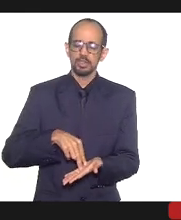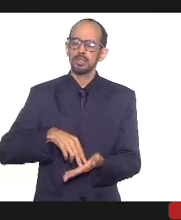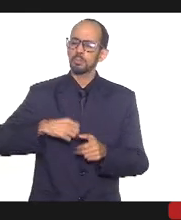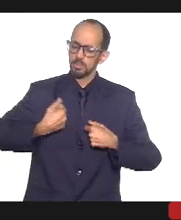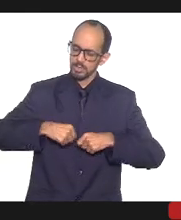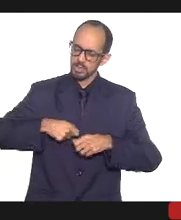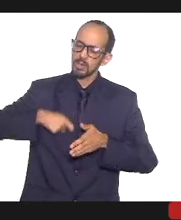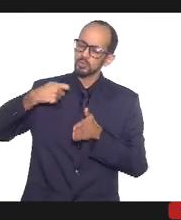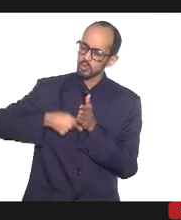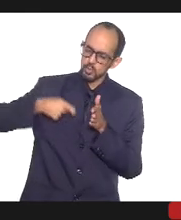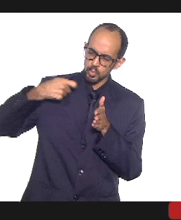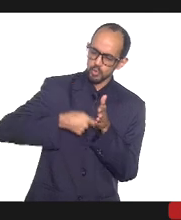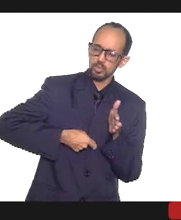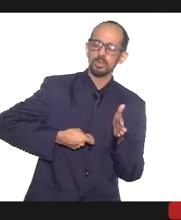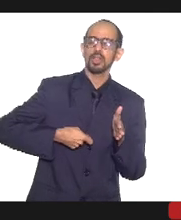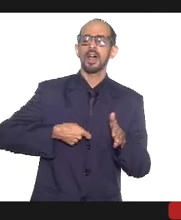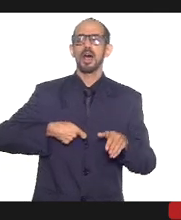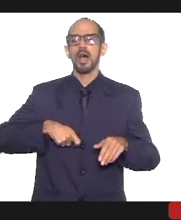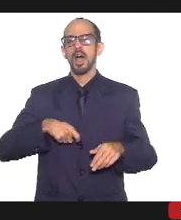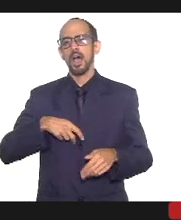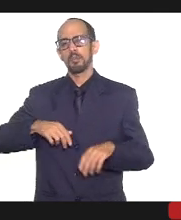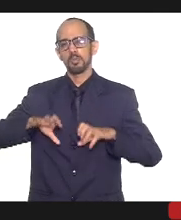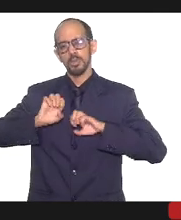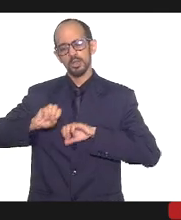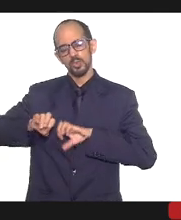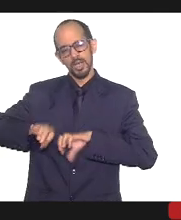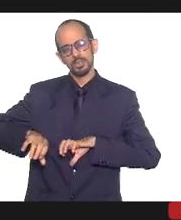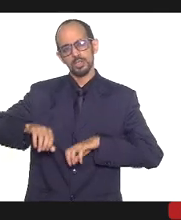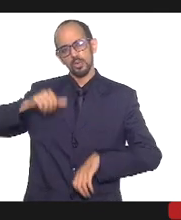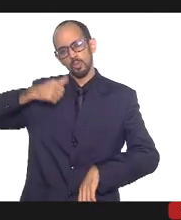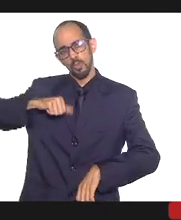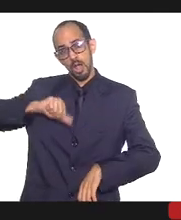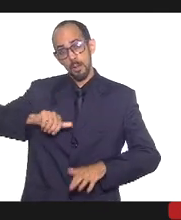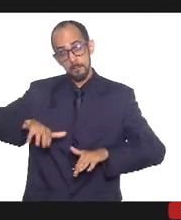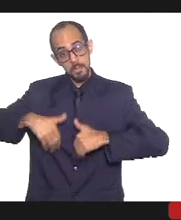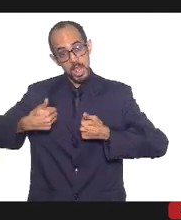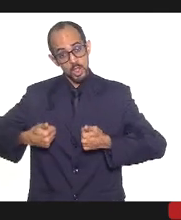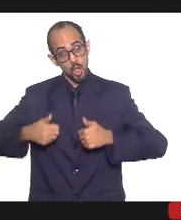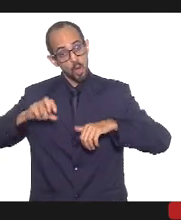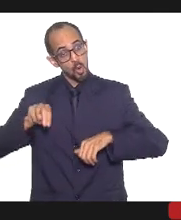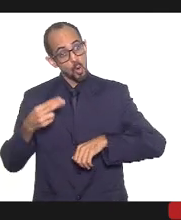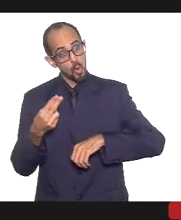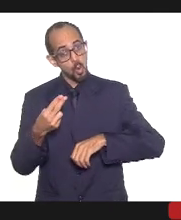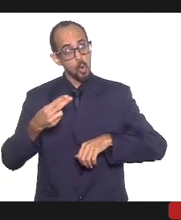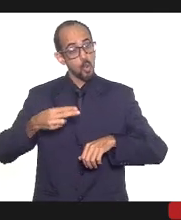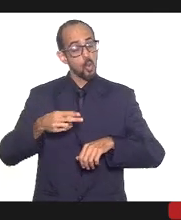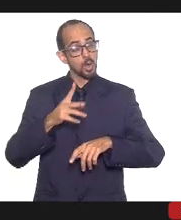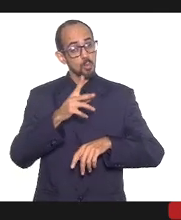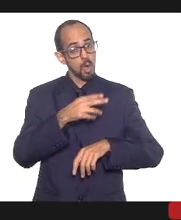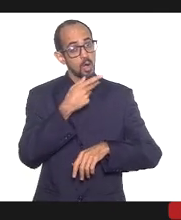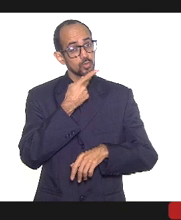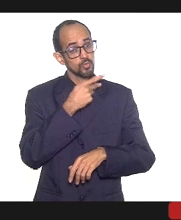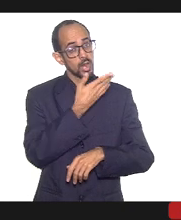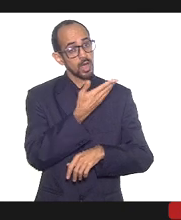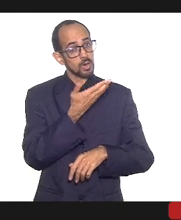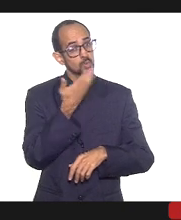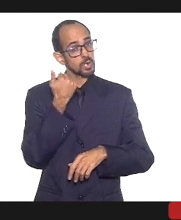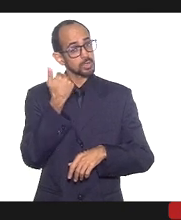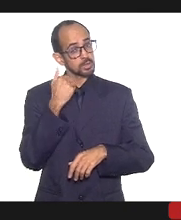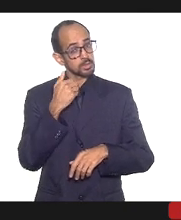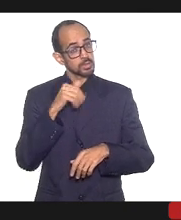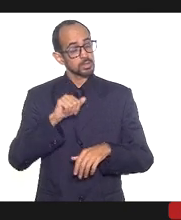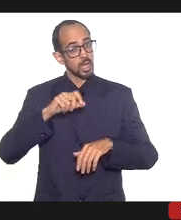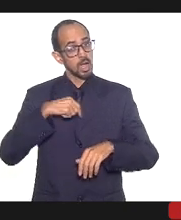lutar sempre, tá, por uma educação de qualidade, ou então é o que os companheiros colocaram, a nossa